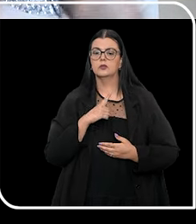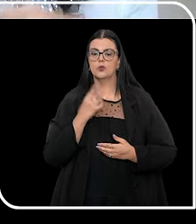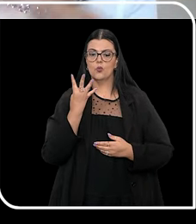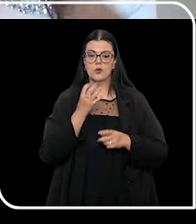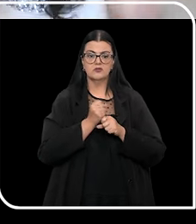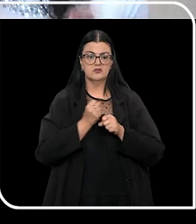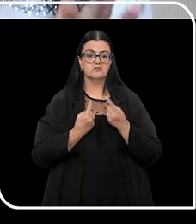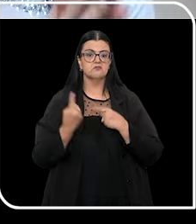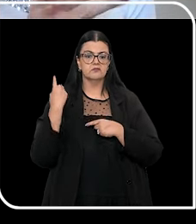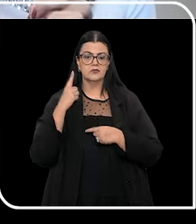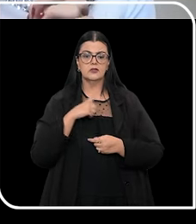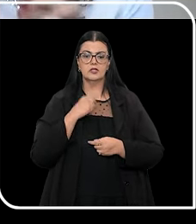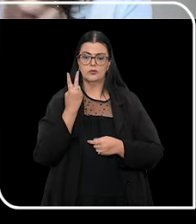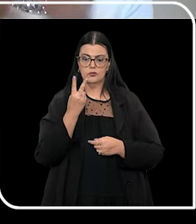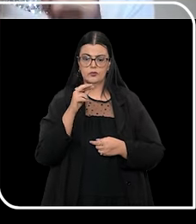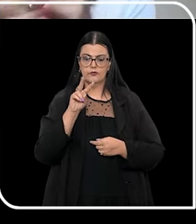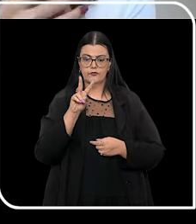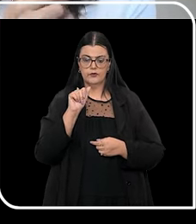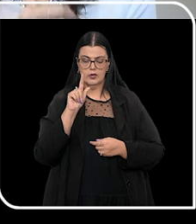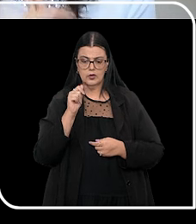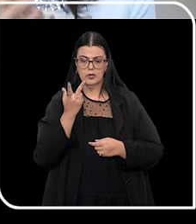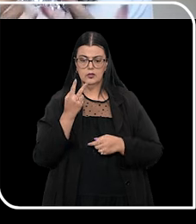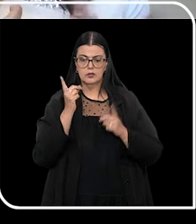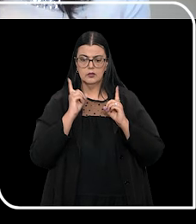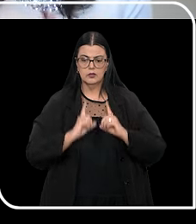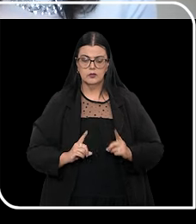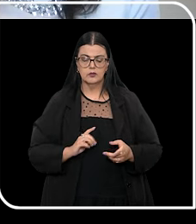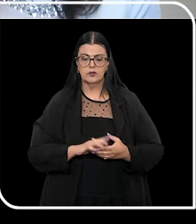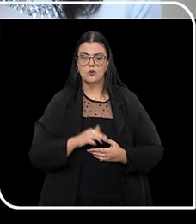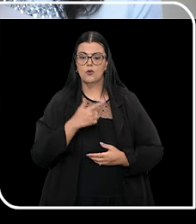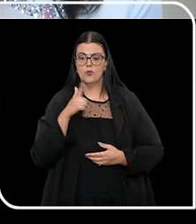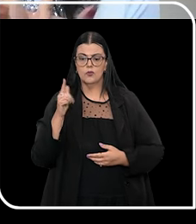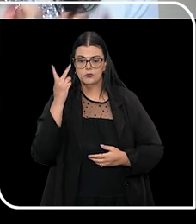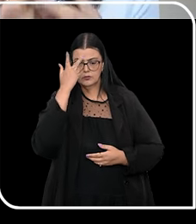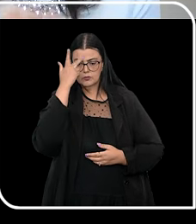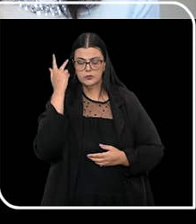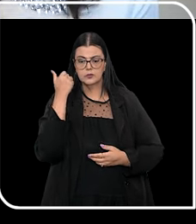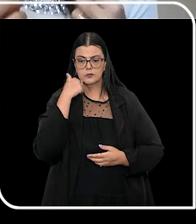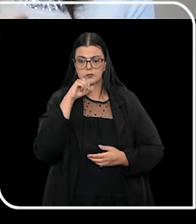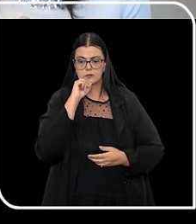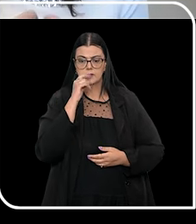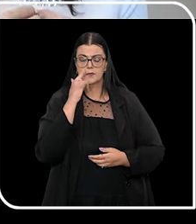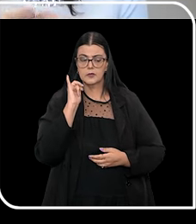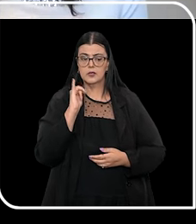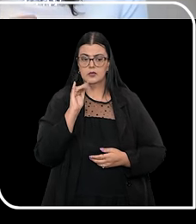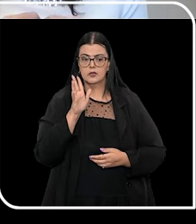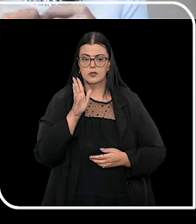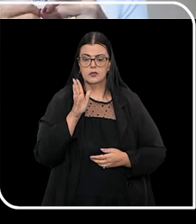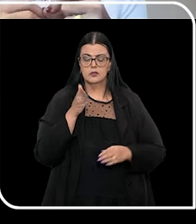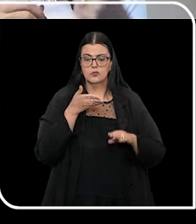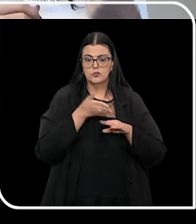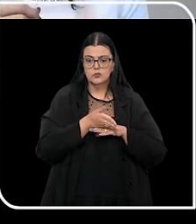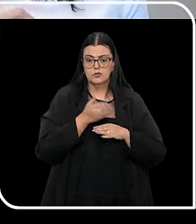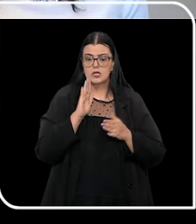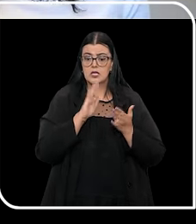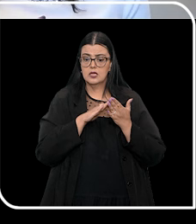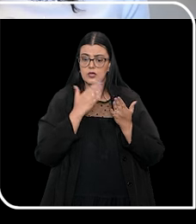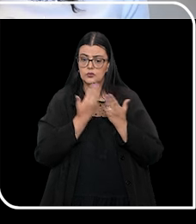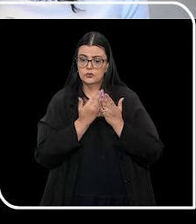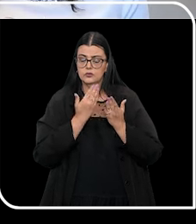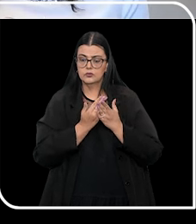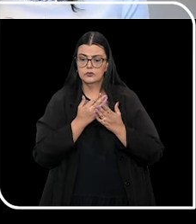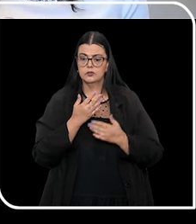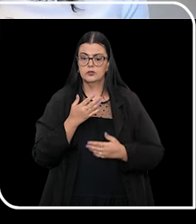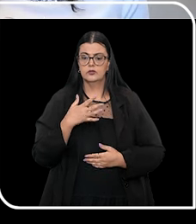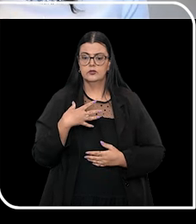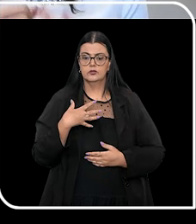saiu há 4 anos tá lá vaguinha Tem duas vagas para deficiente e muitos outros pais começaram a usar é muito curioso porque foi a primeira escola da